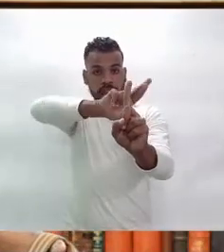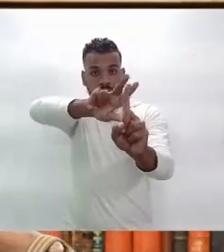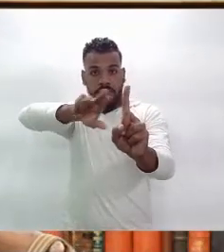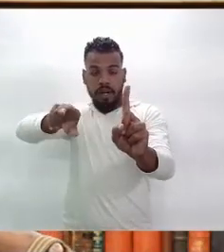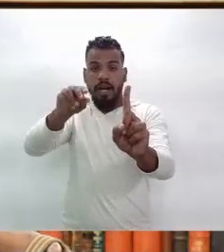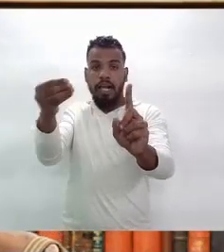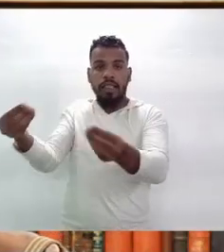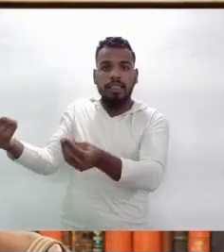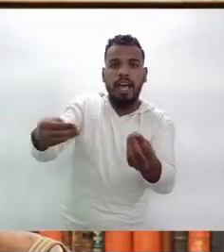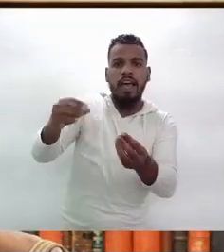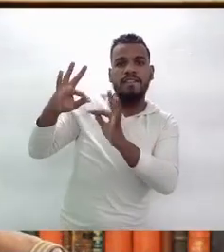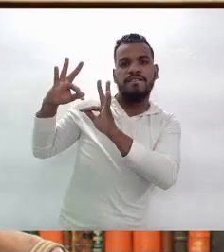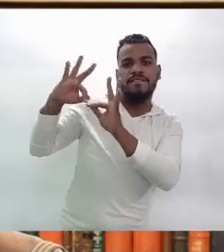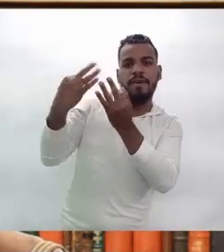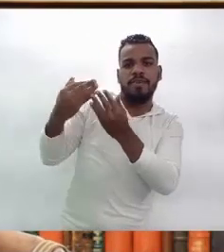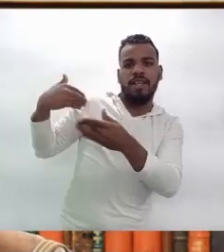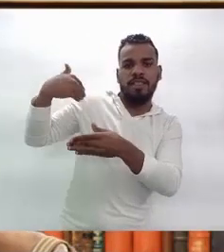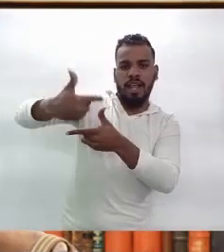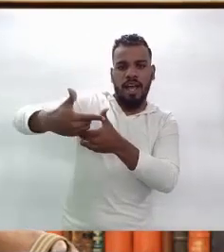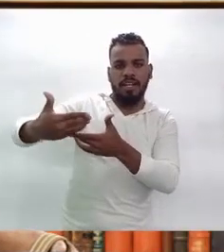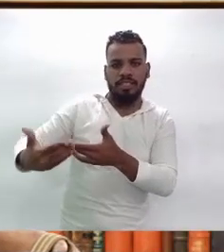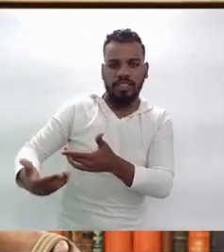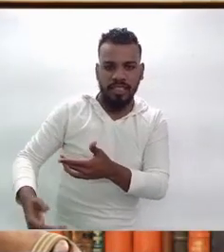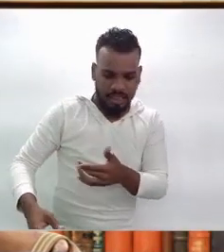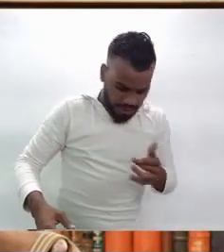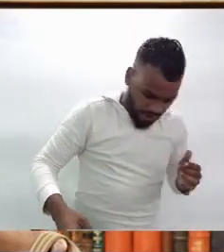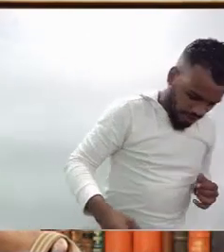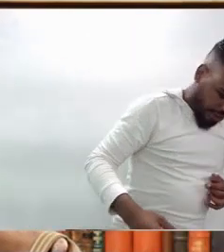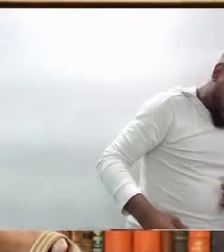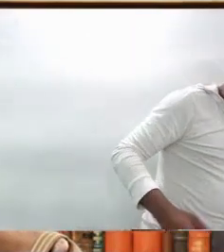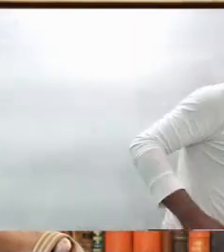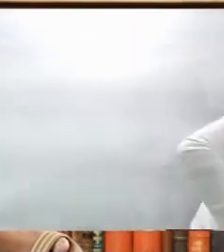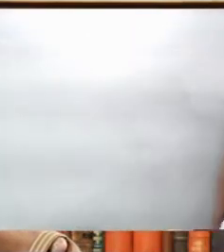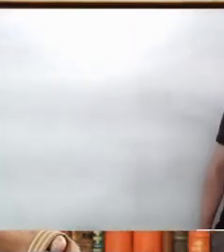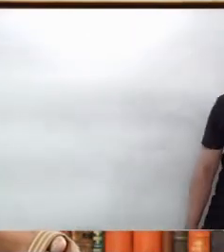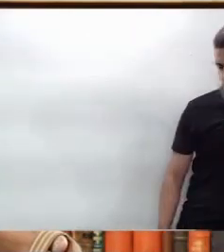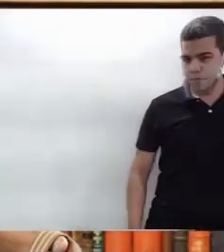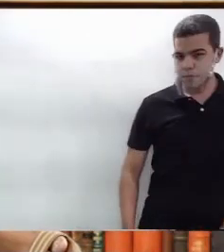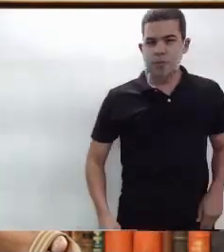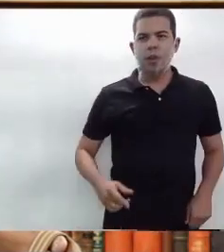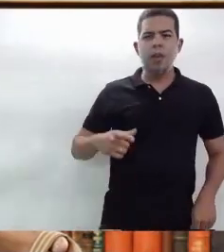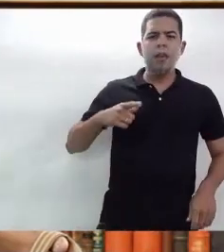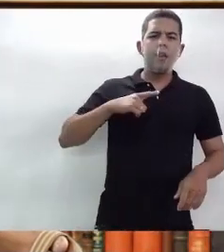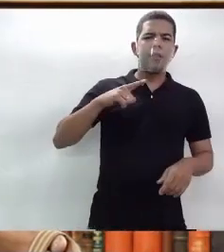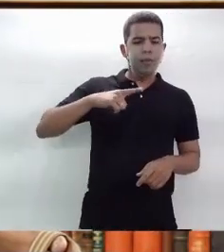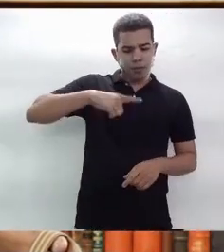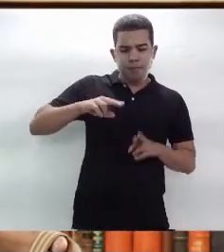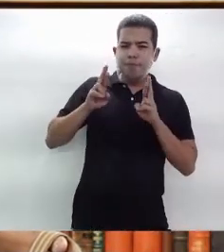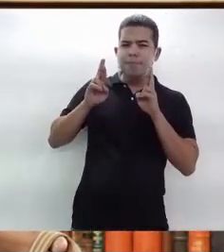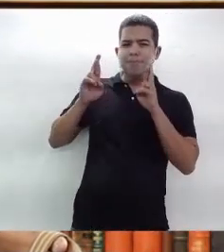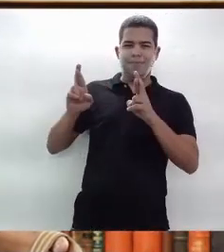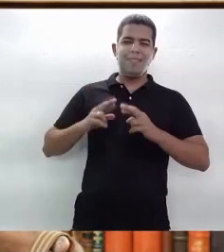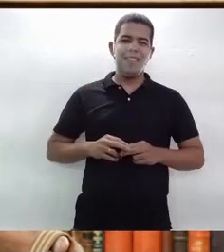diferentes que ele traz da família, né? Ele traz uma questão cultural da família que precisa ser respeitada, a gente respeita, mas isso não pode proibir ele